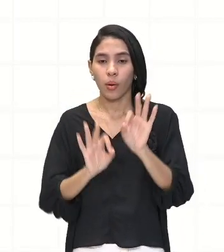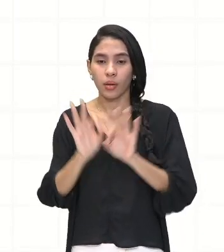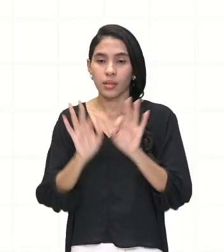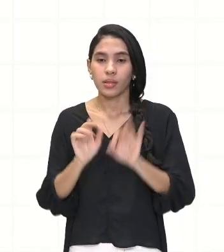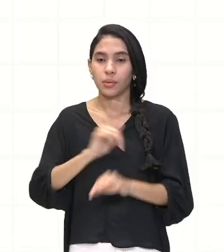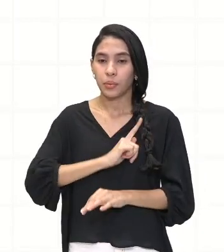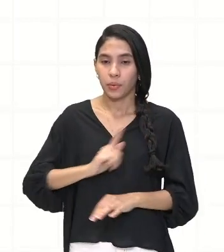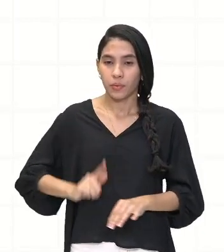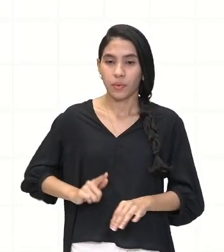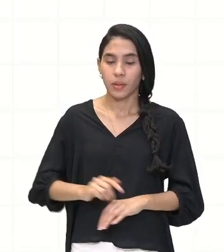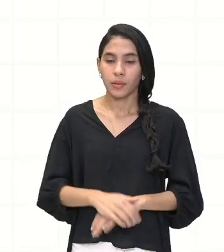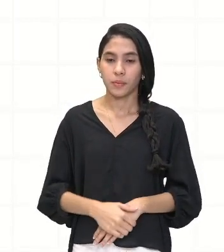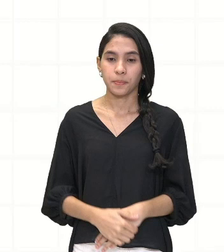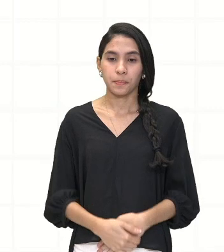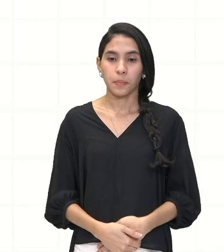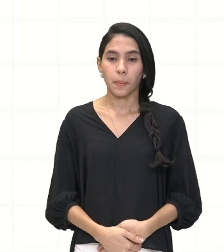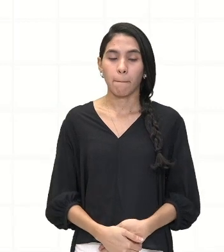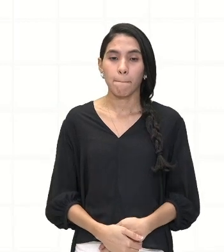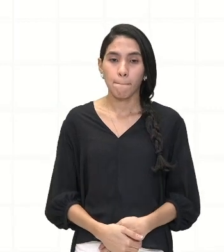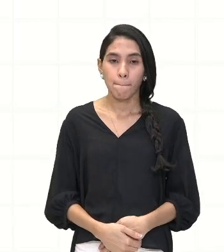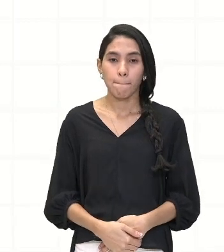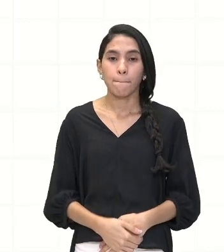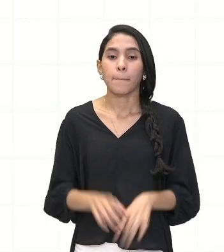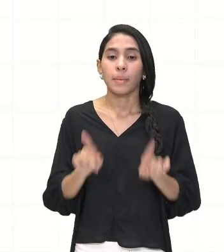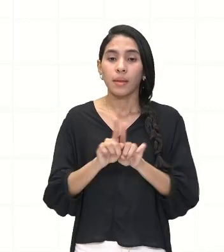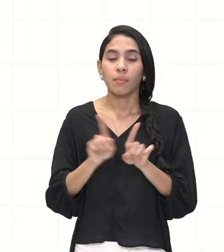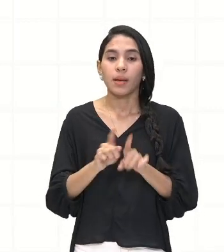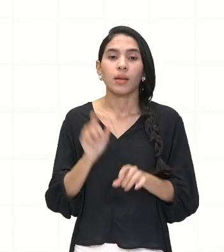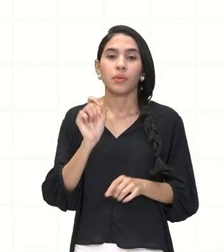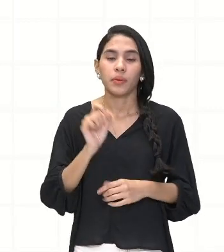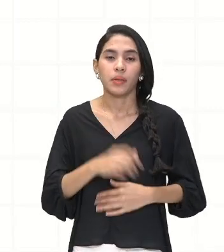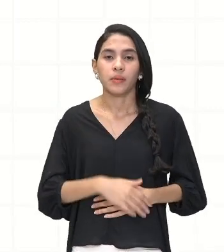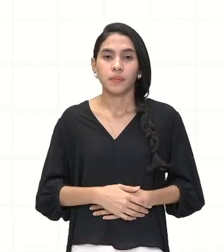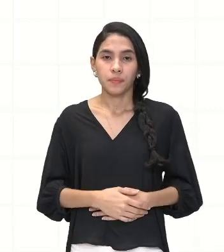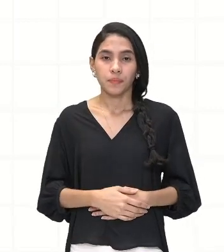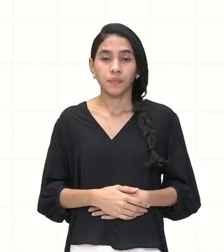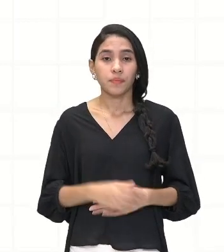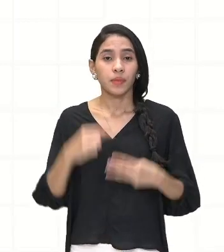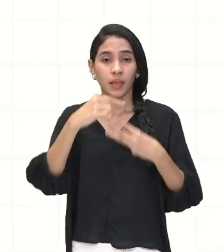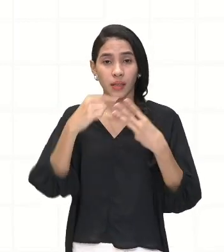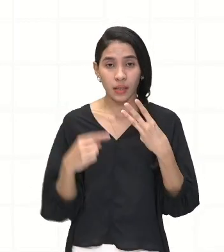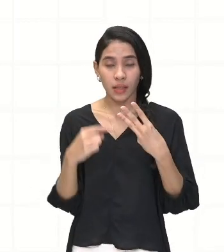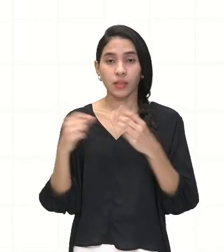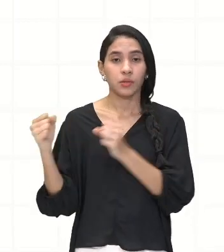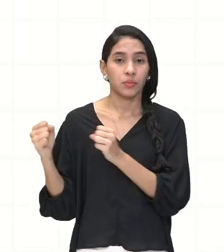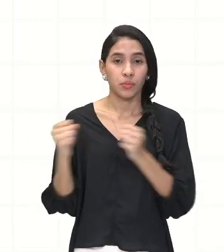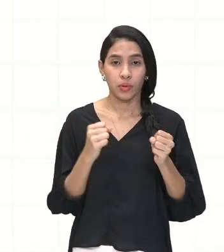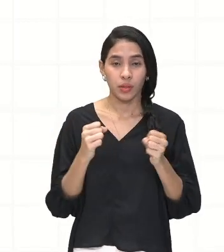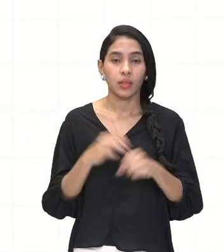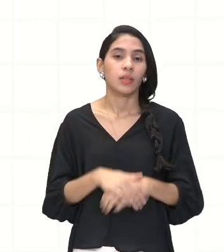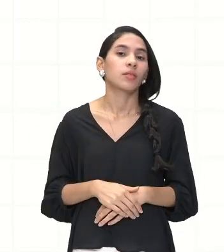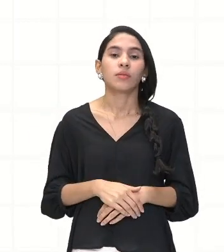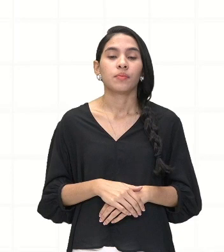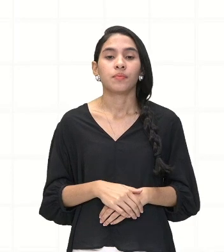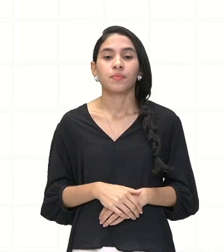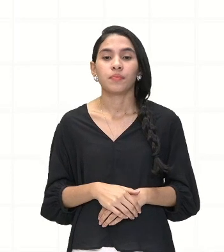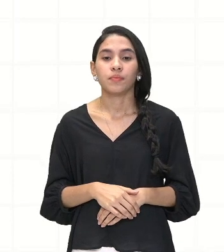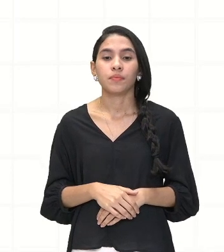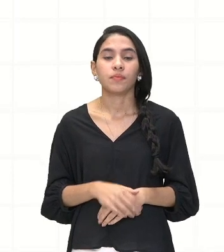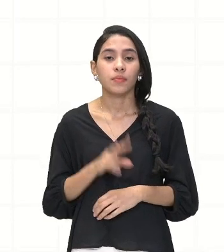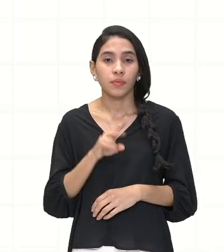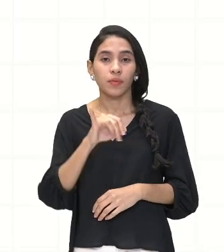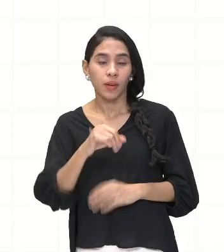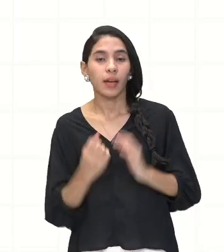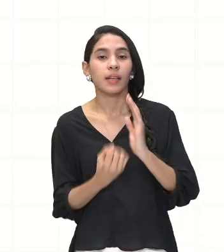organização dos governos. Inclusive, a ideia de três poderes de Montesquieu vai